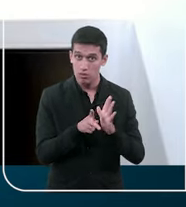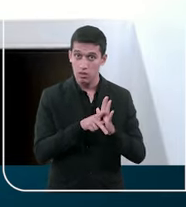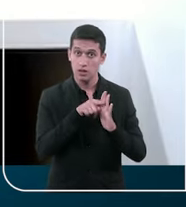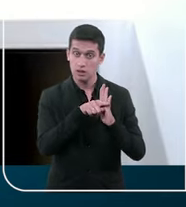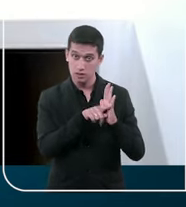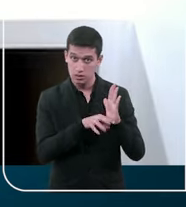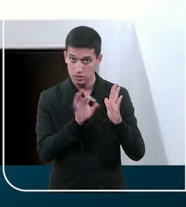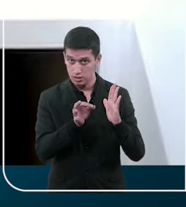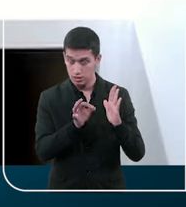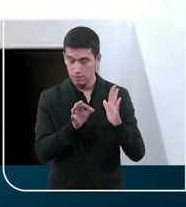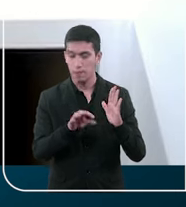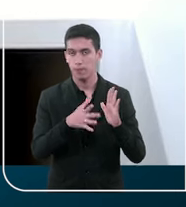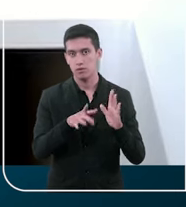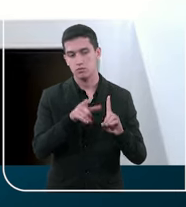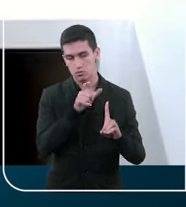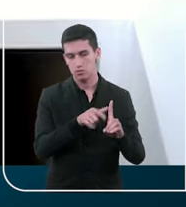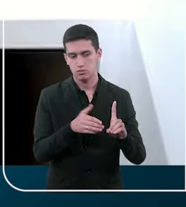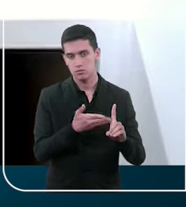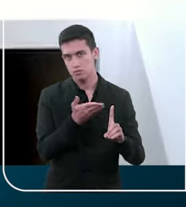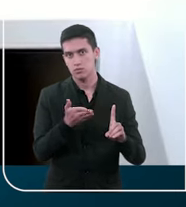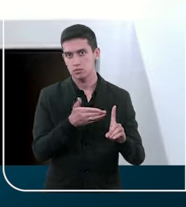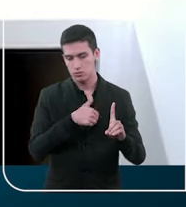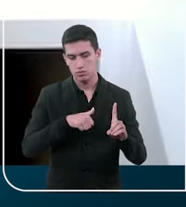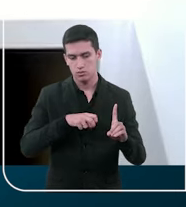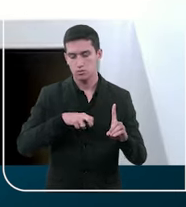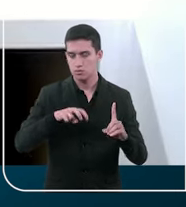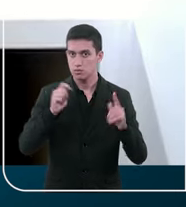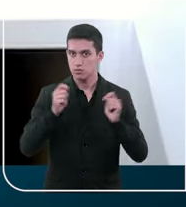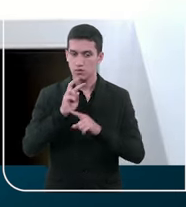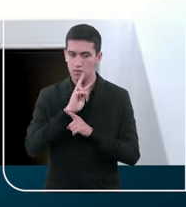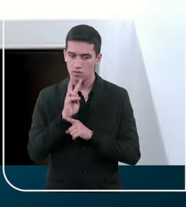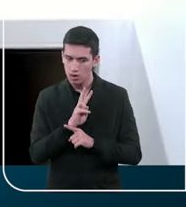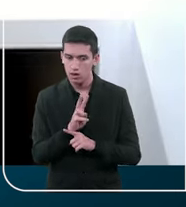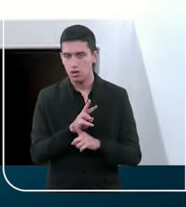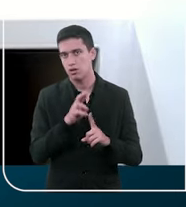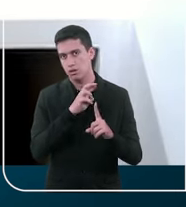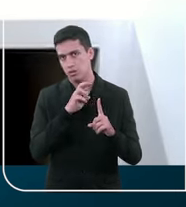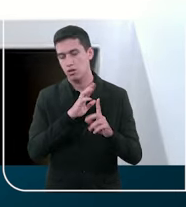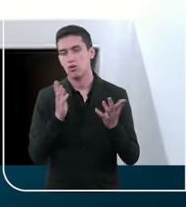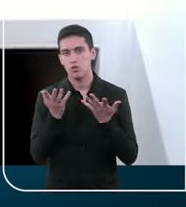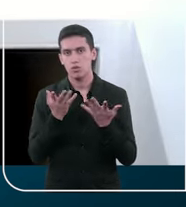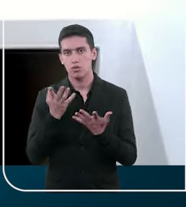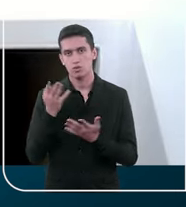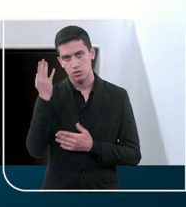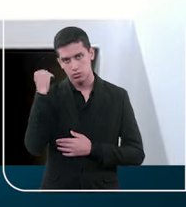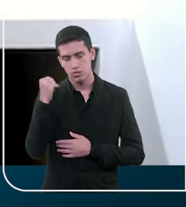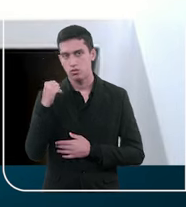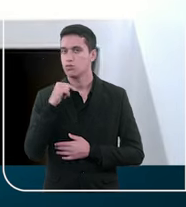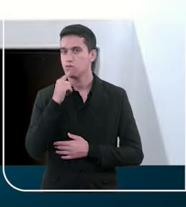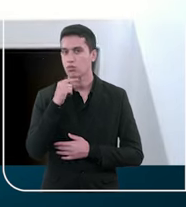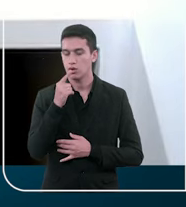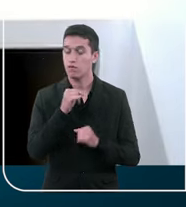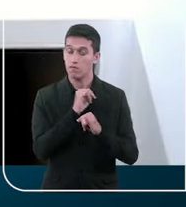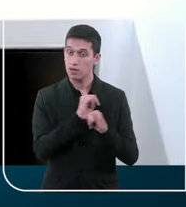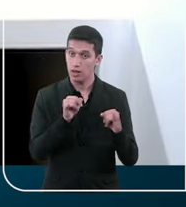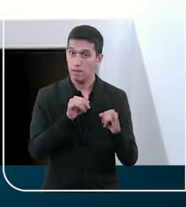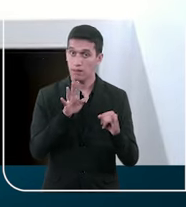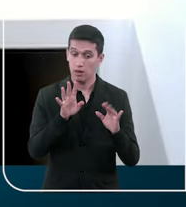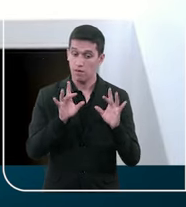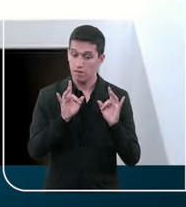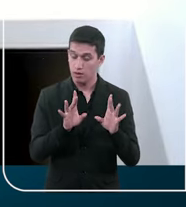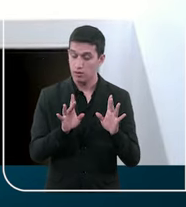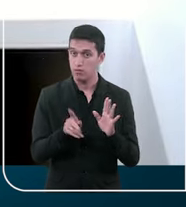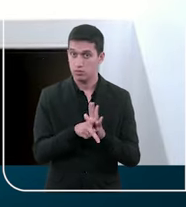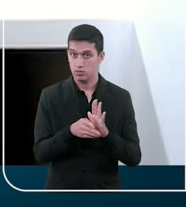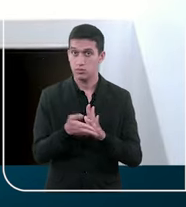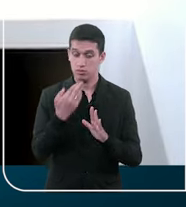Isso. em elementos do inquérito, né? Exatamente. Em que pese eles possam acompanhar, infelizmente, hoje se entende que não é possível pronunciar mais com